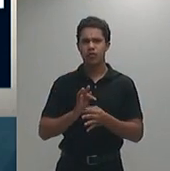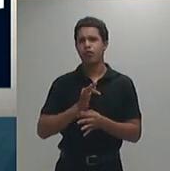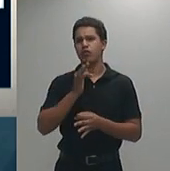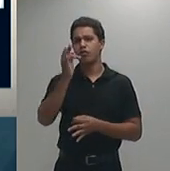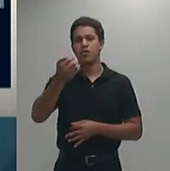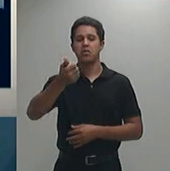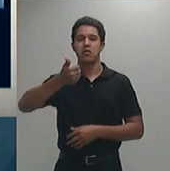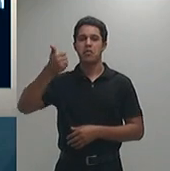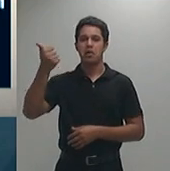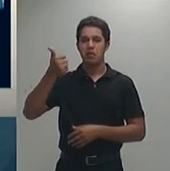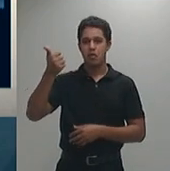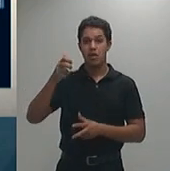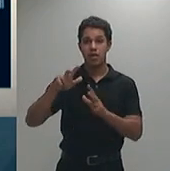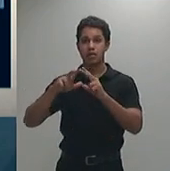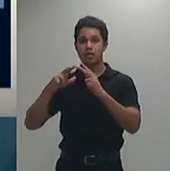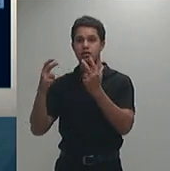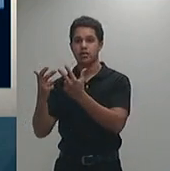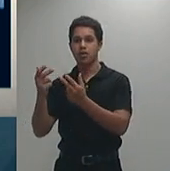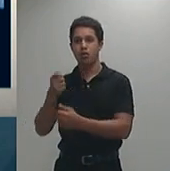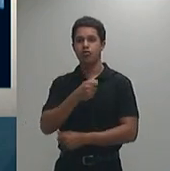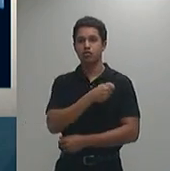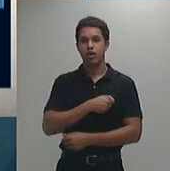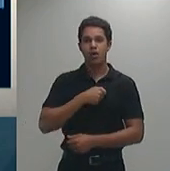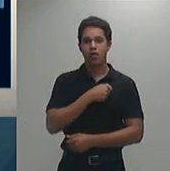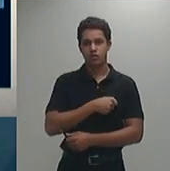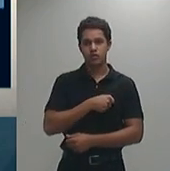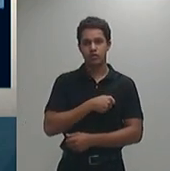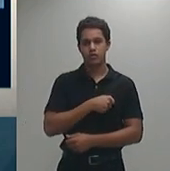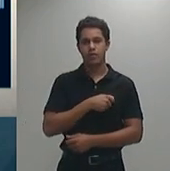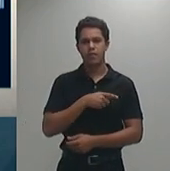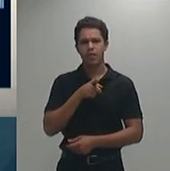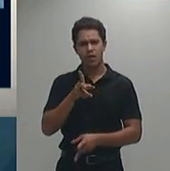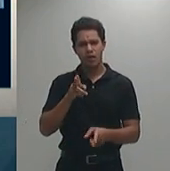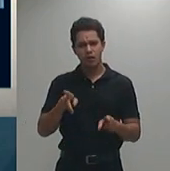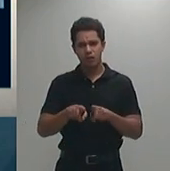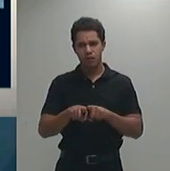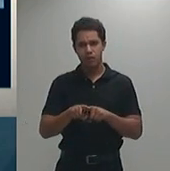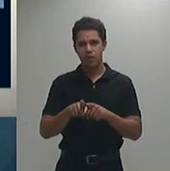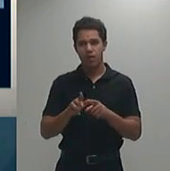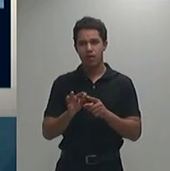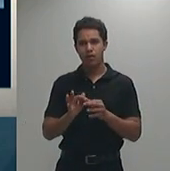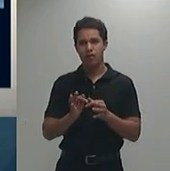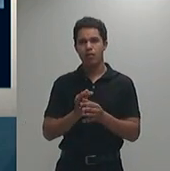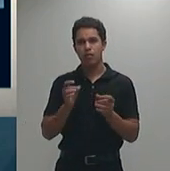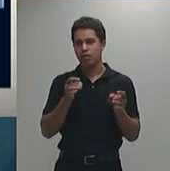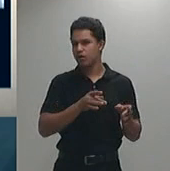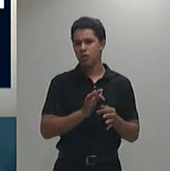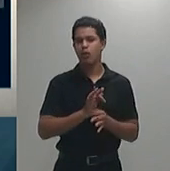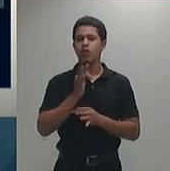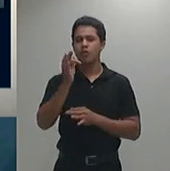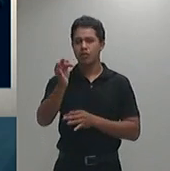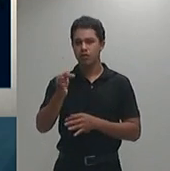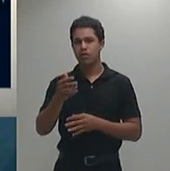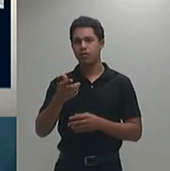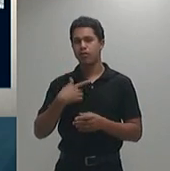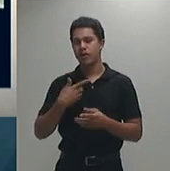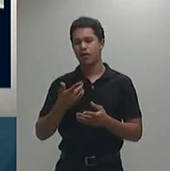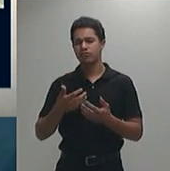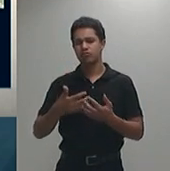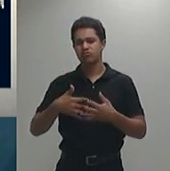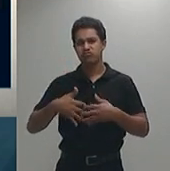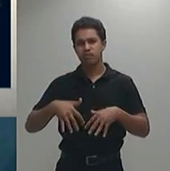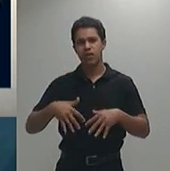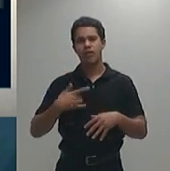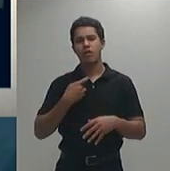primeira sessão de agosto assim também adiando para destravar um pouco alta